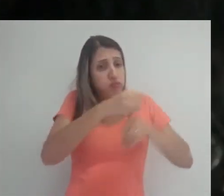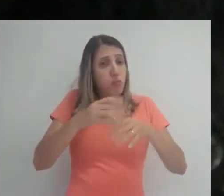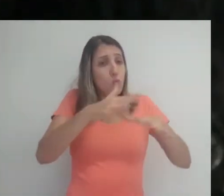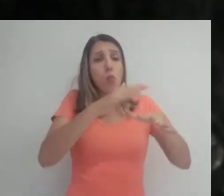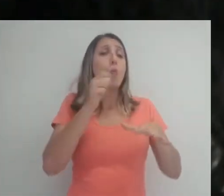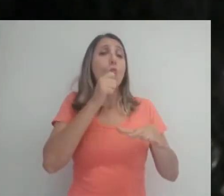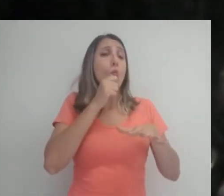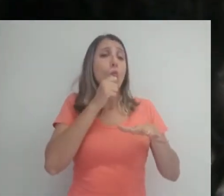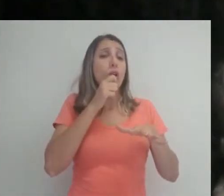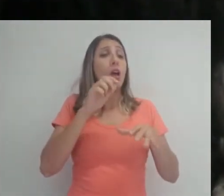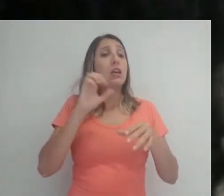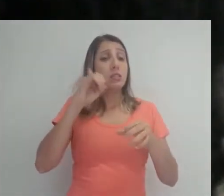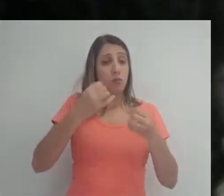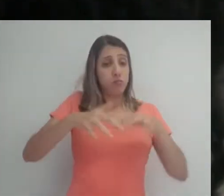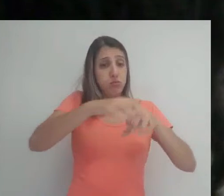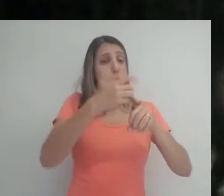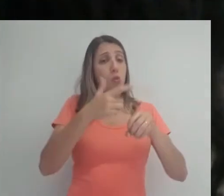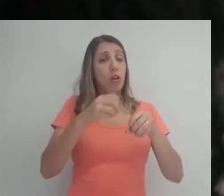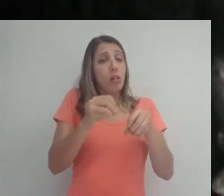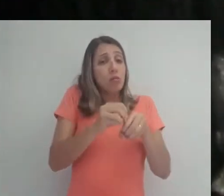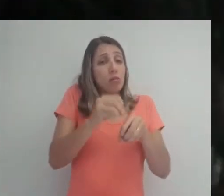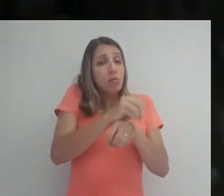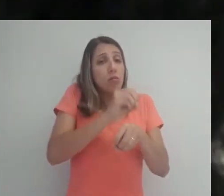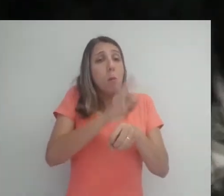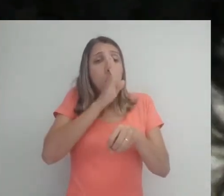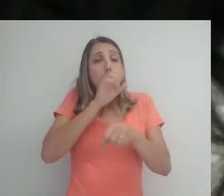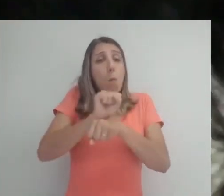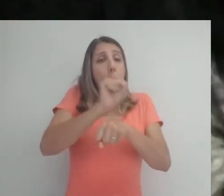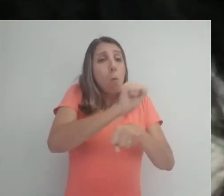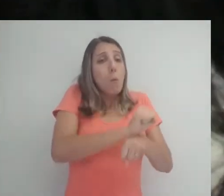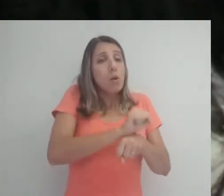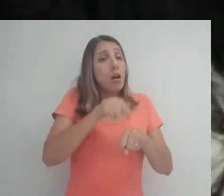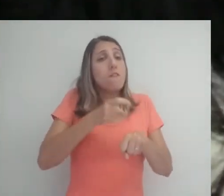vibrar? Se não vibrassem, permaneceriam frias.